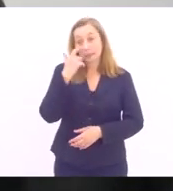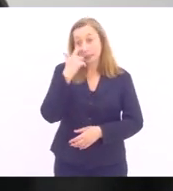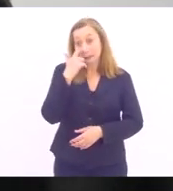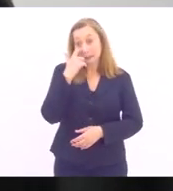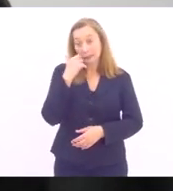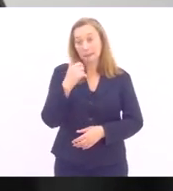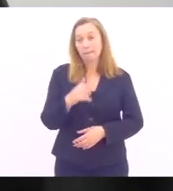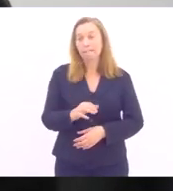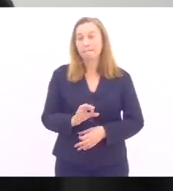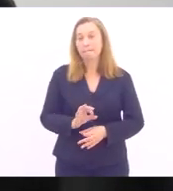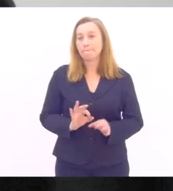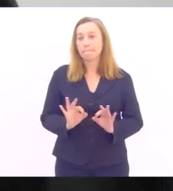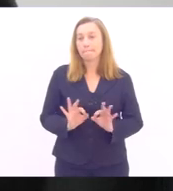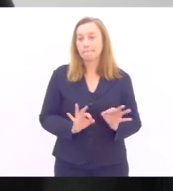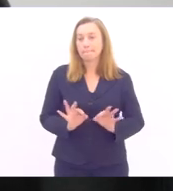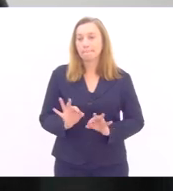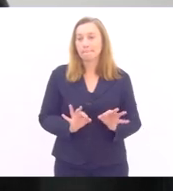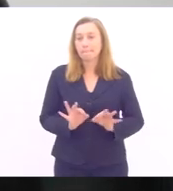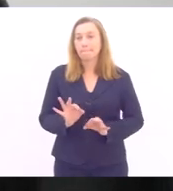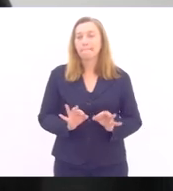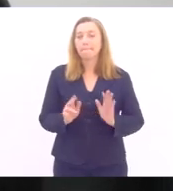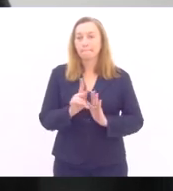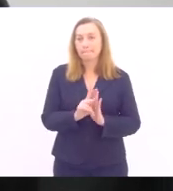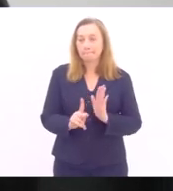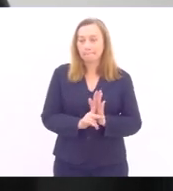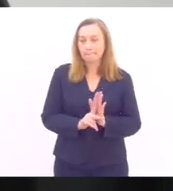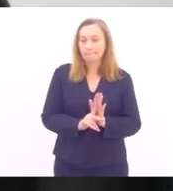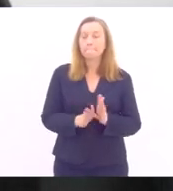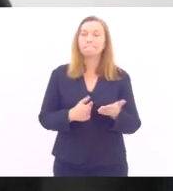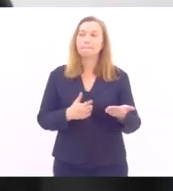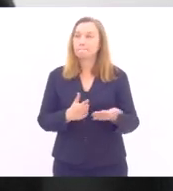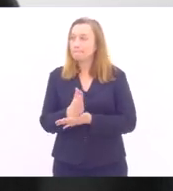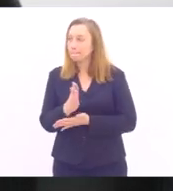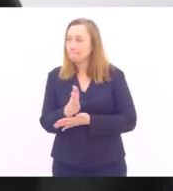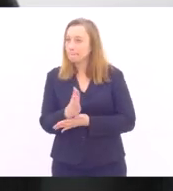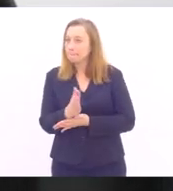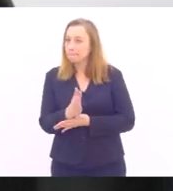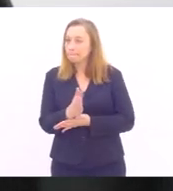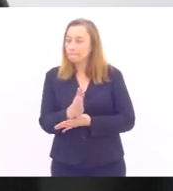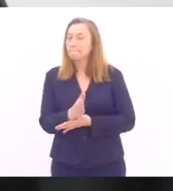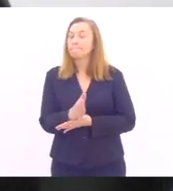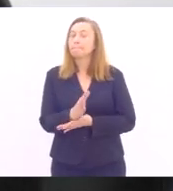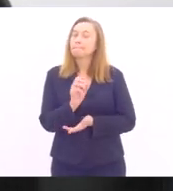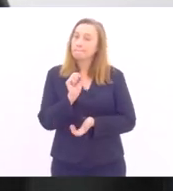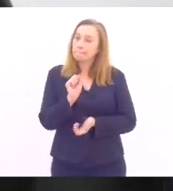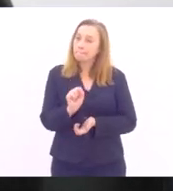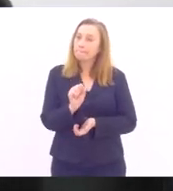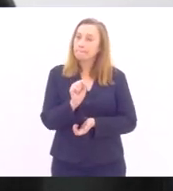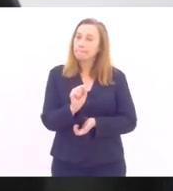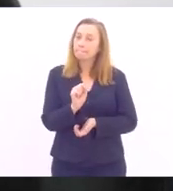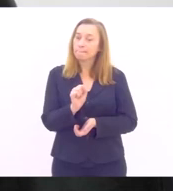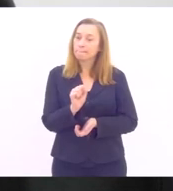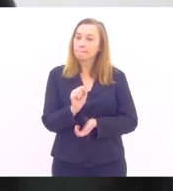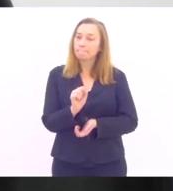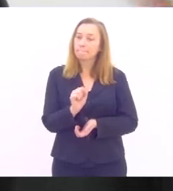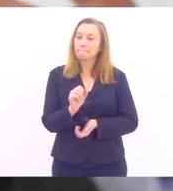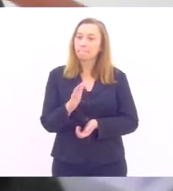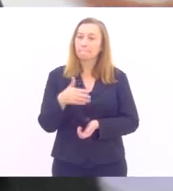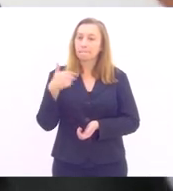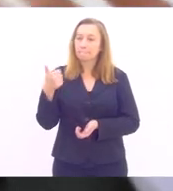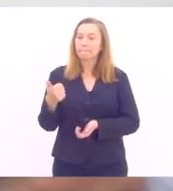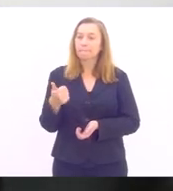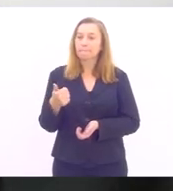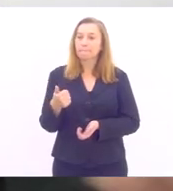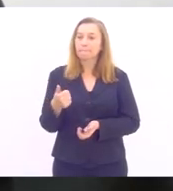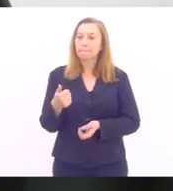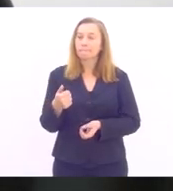uma forma pela qual o projeto seja aprovado e possa dar certo, de fato, na